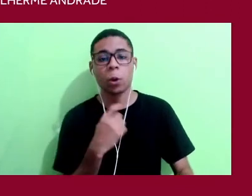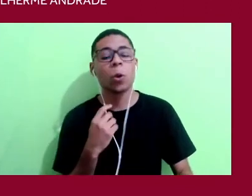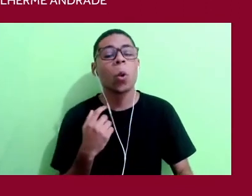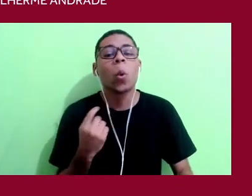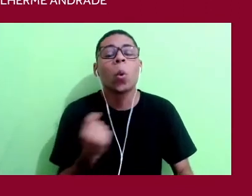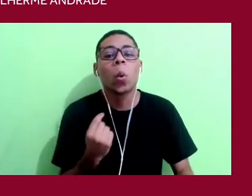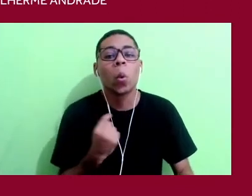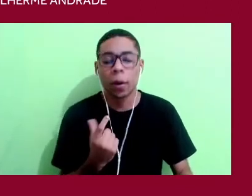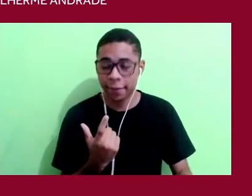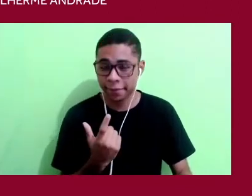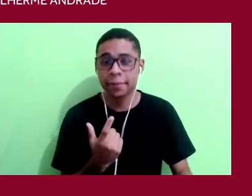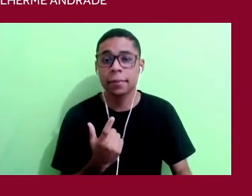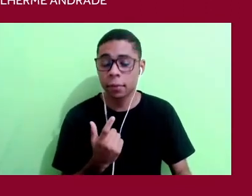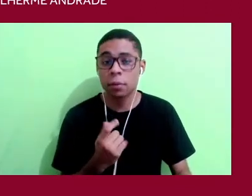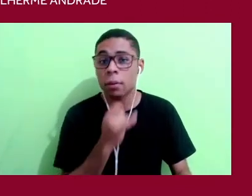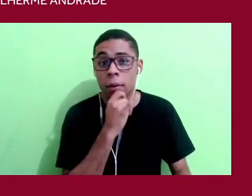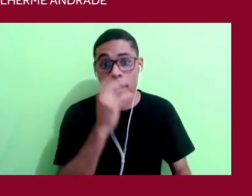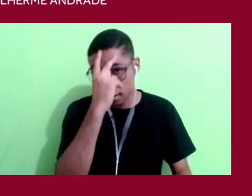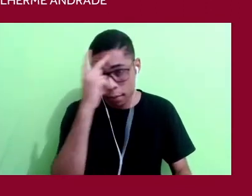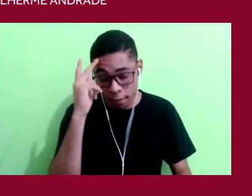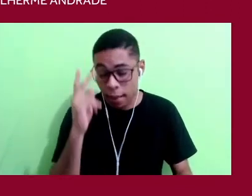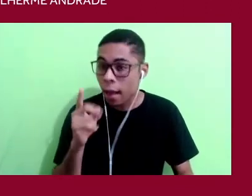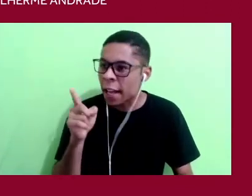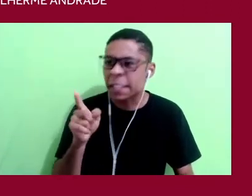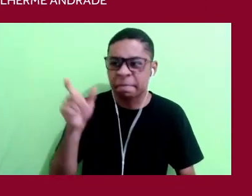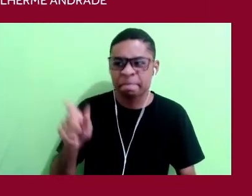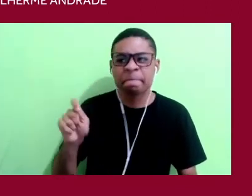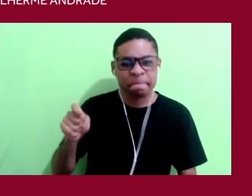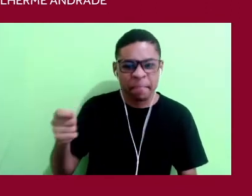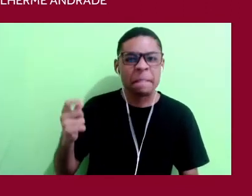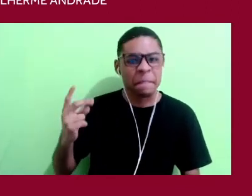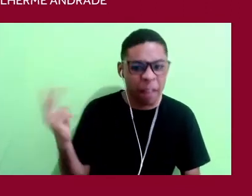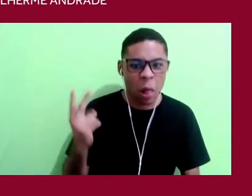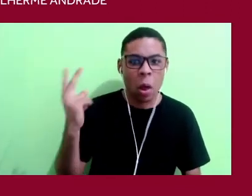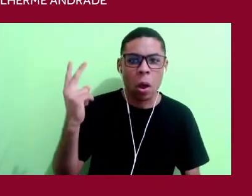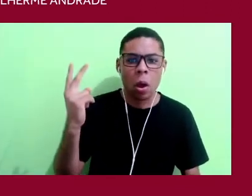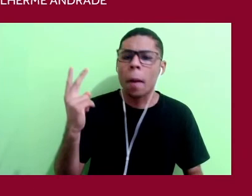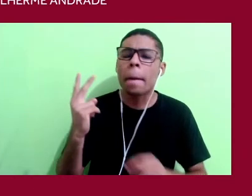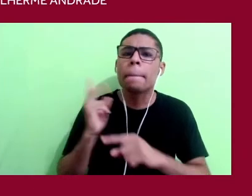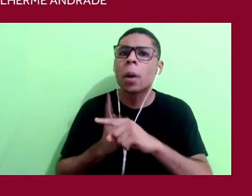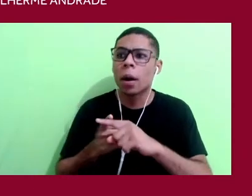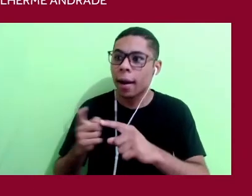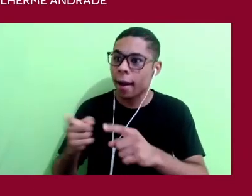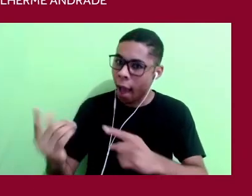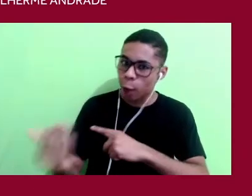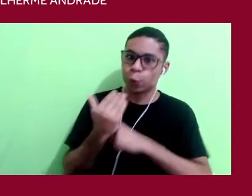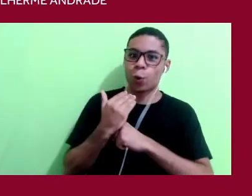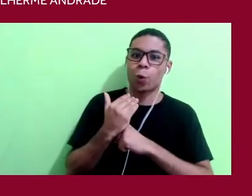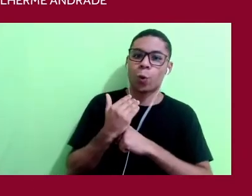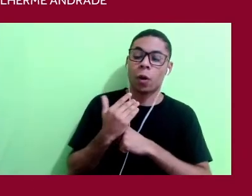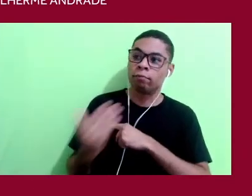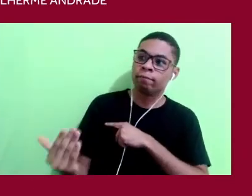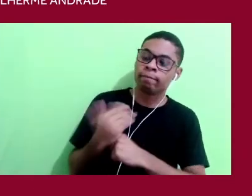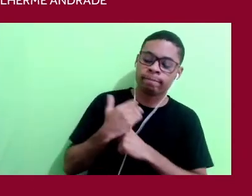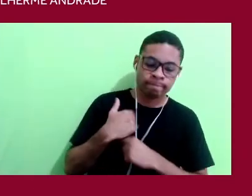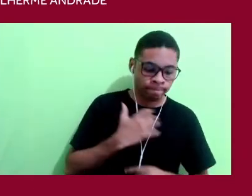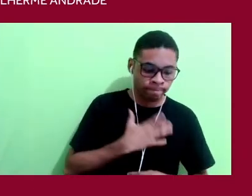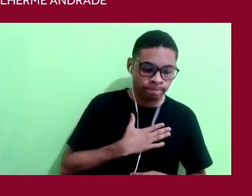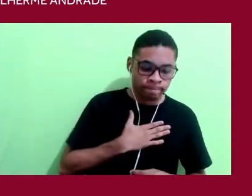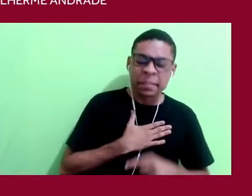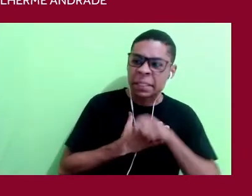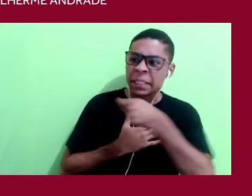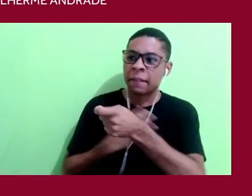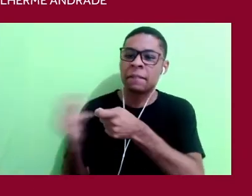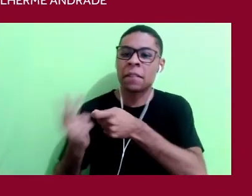elas só valorizam aquilo que realmente tem valor para elas. É algo bem redundante, né? Mas que faz muito